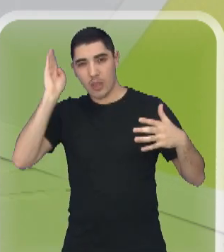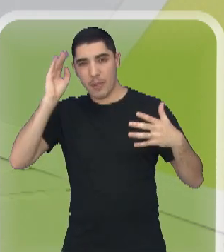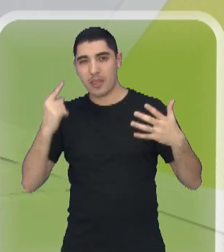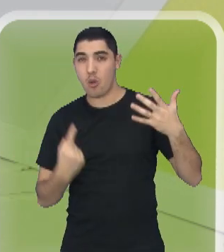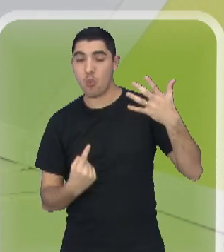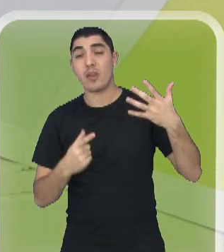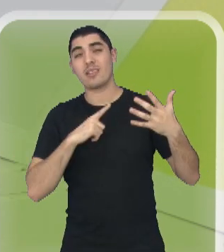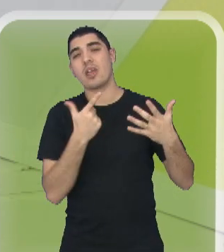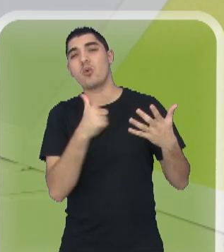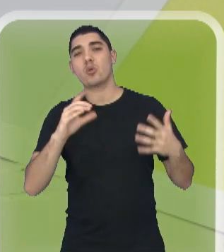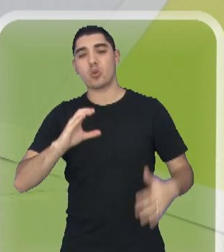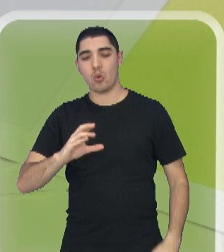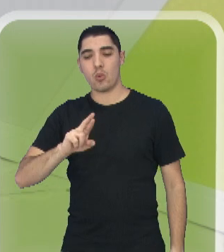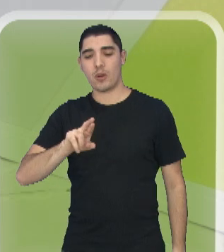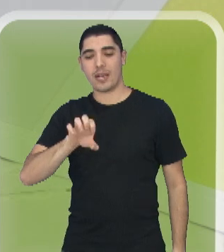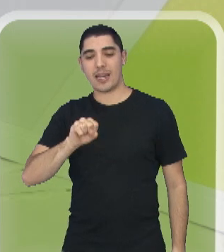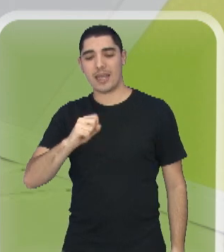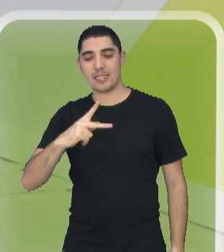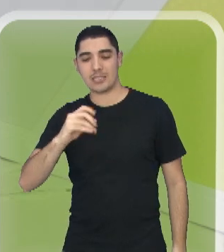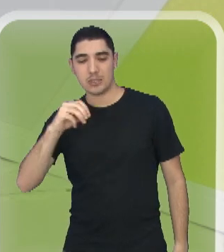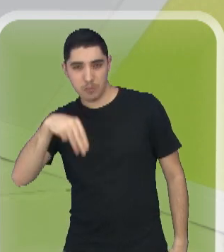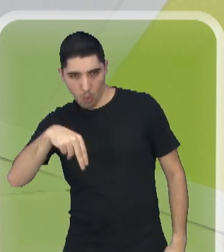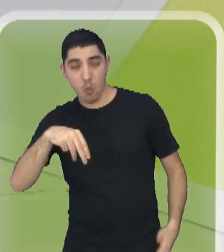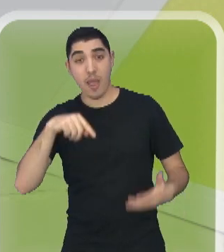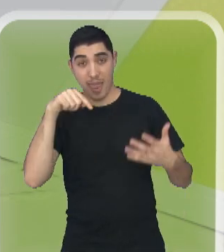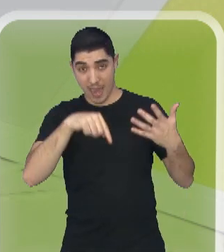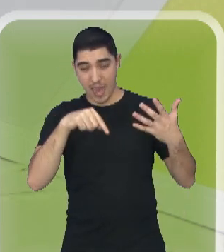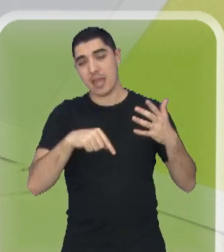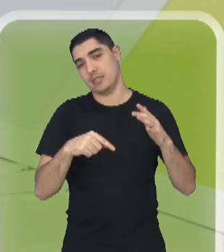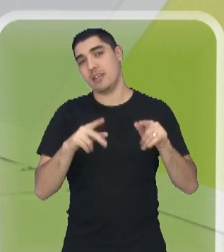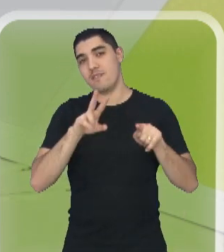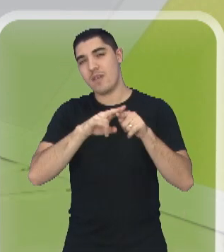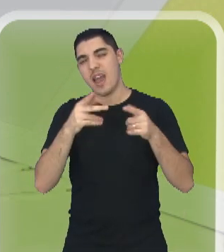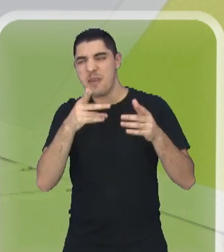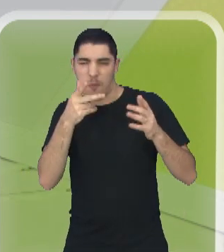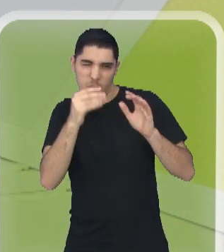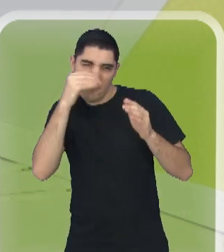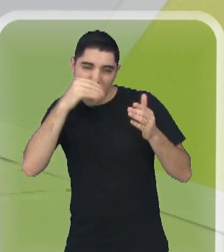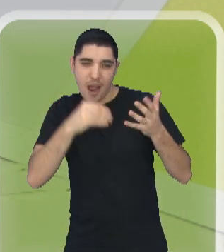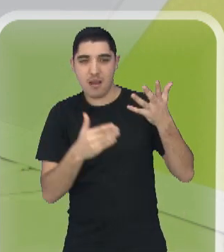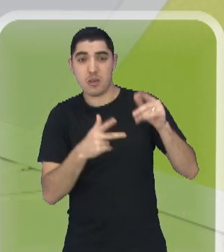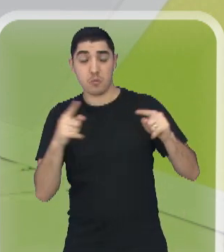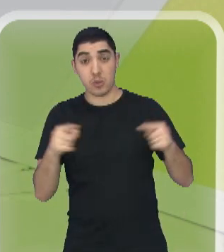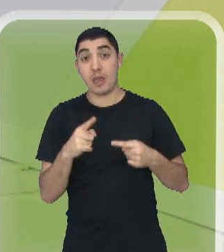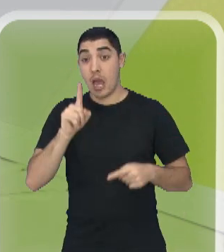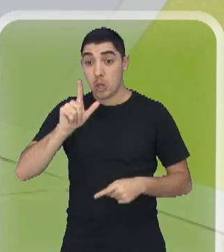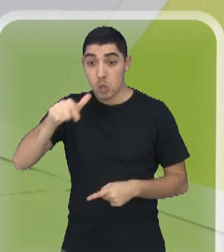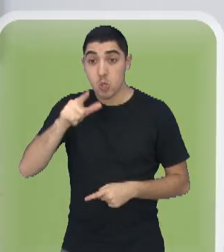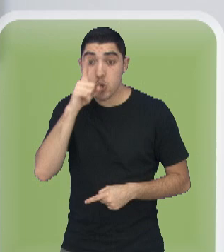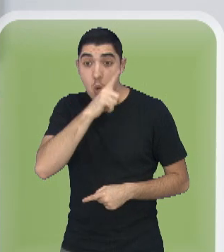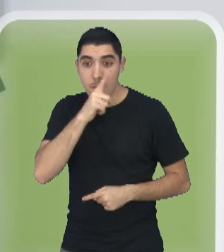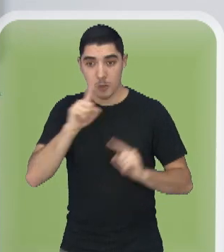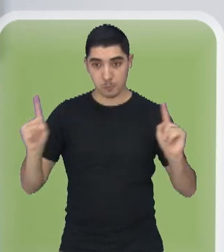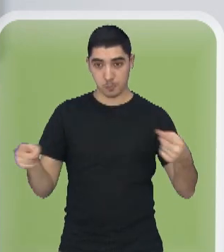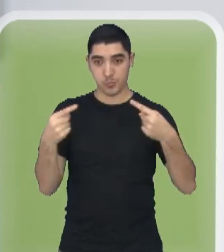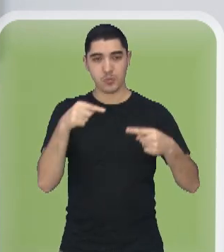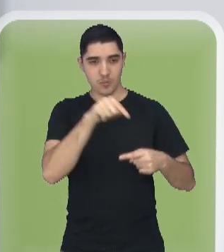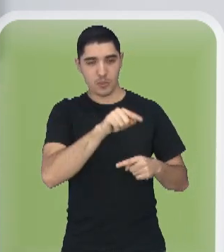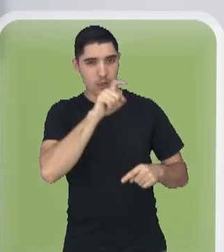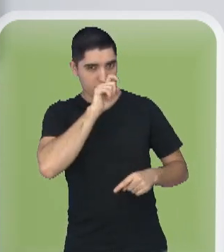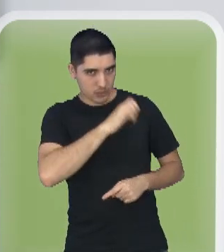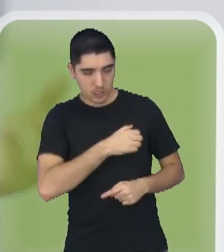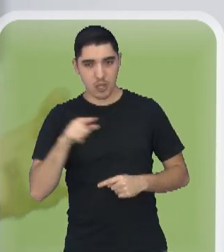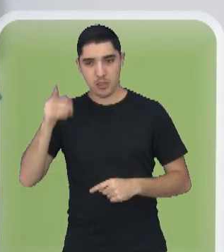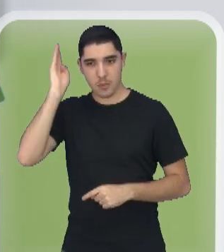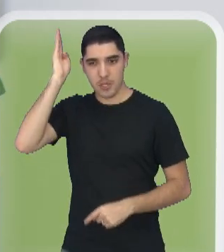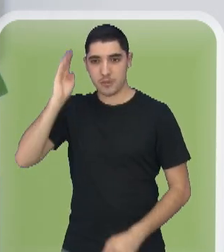desse grupo. A partida entre São José e Taubaté será domingo às 15h no estádio Joaquinzão, Brunão. É, você falou que as duas equipes estão